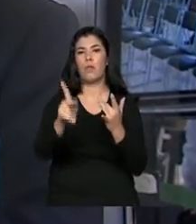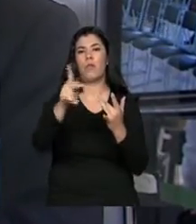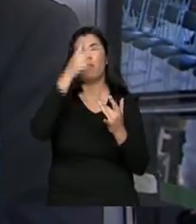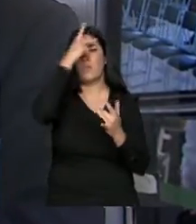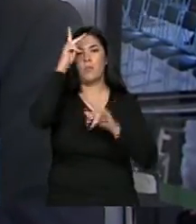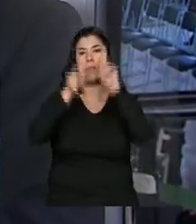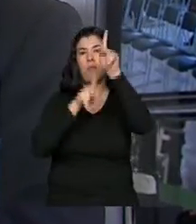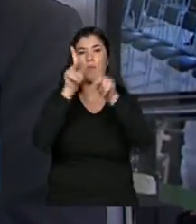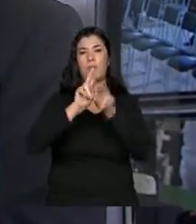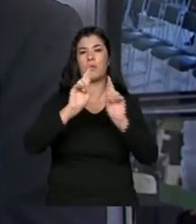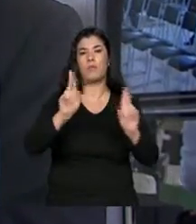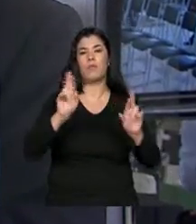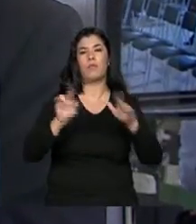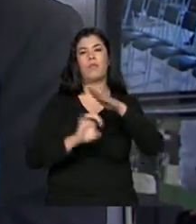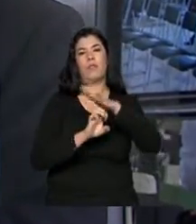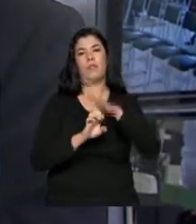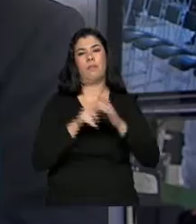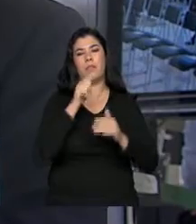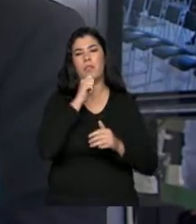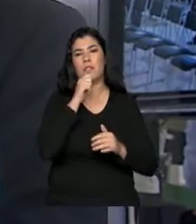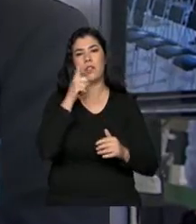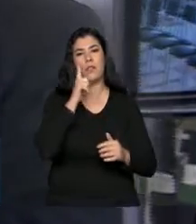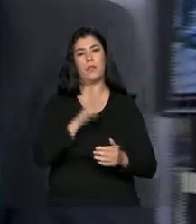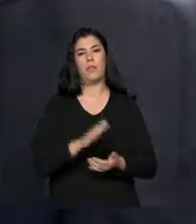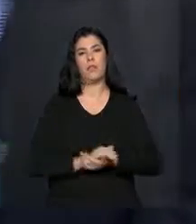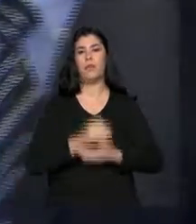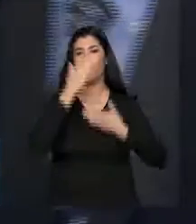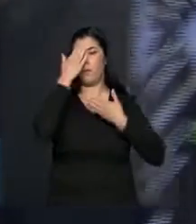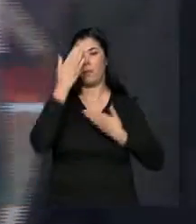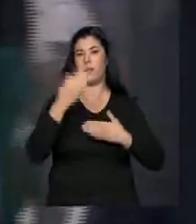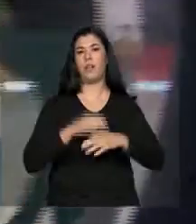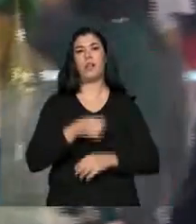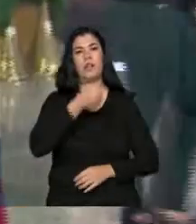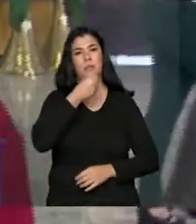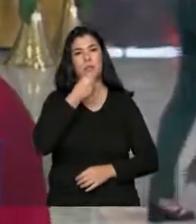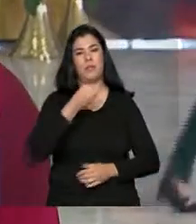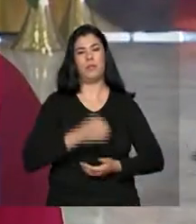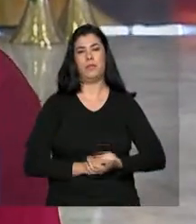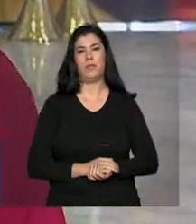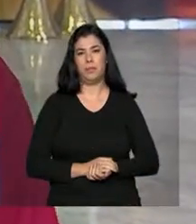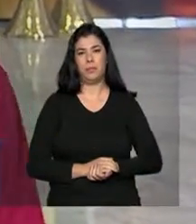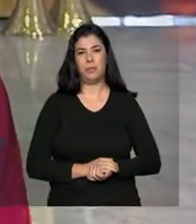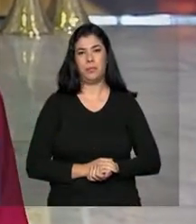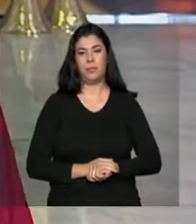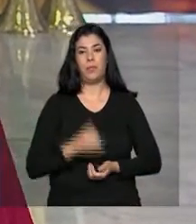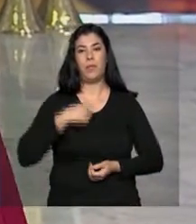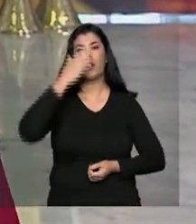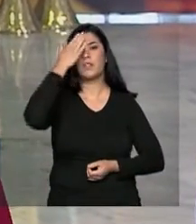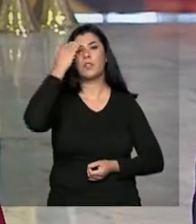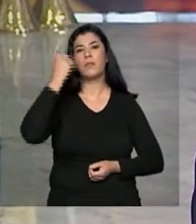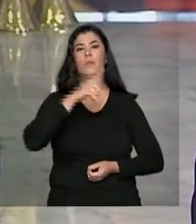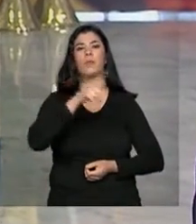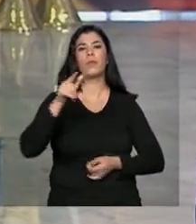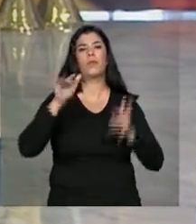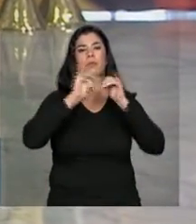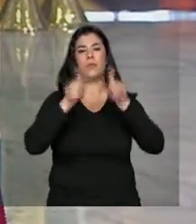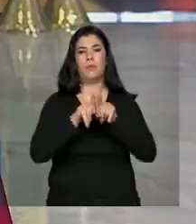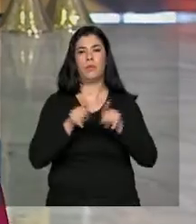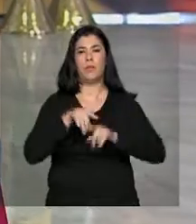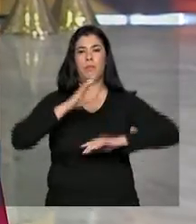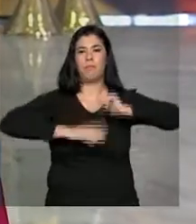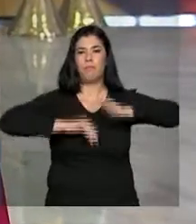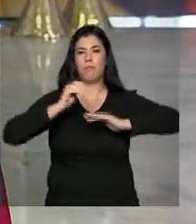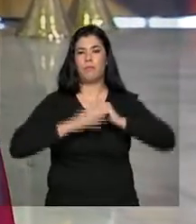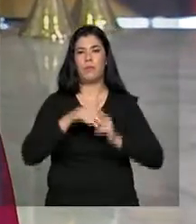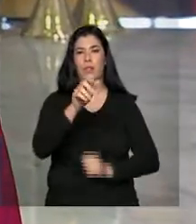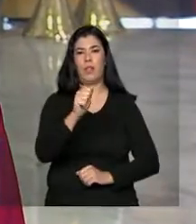de consumidores que nós não atingimos atualmente. Obrigada pela entrevista, presidente. Bom, e para saber mais informações sobre as